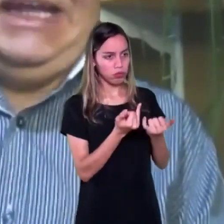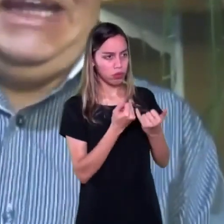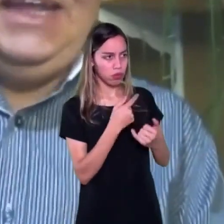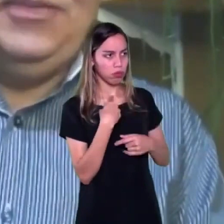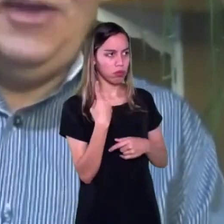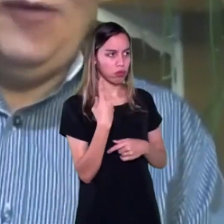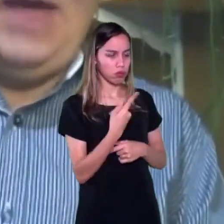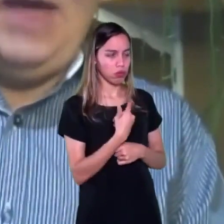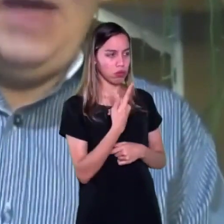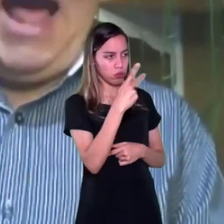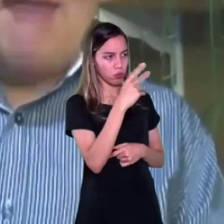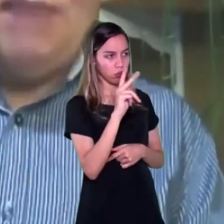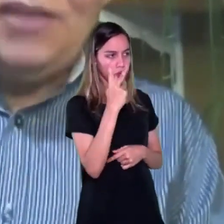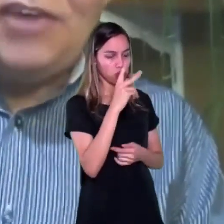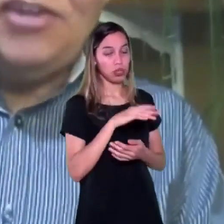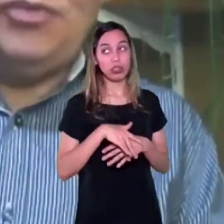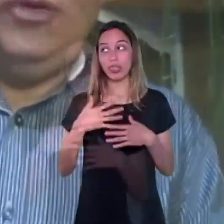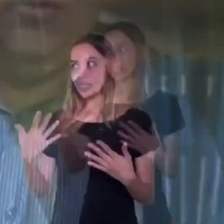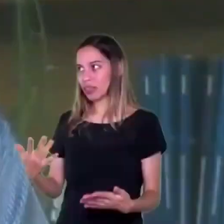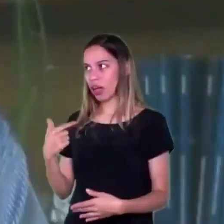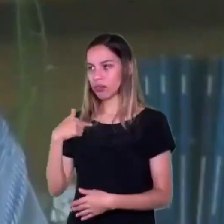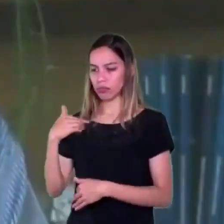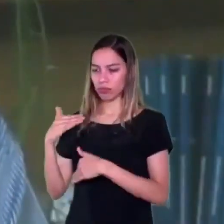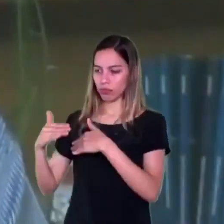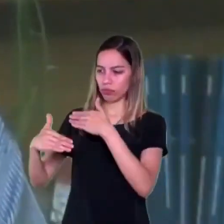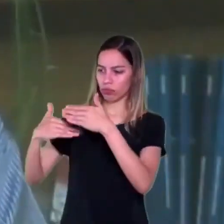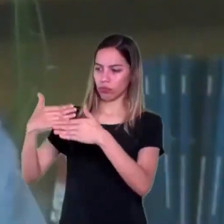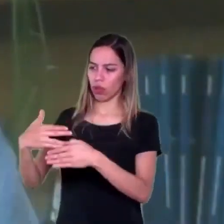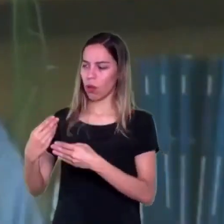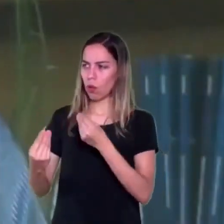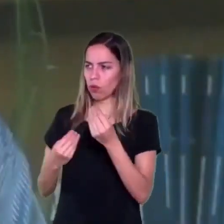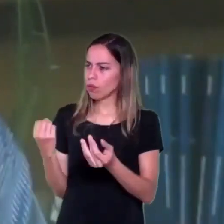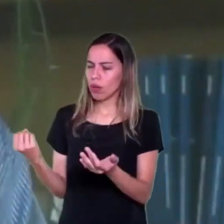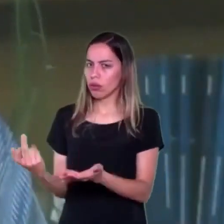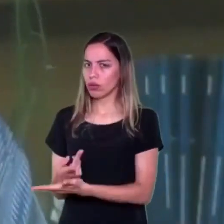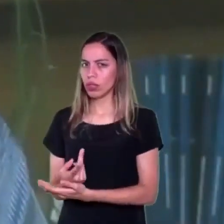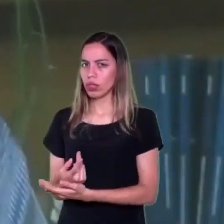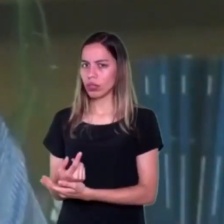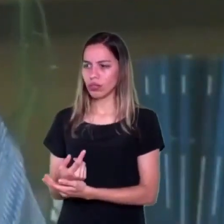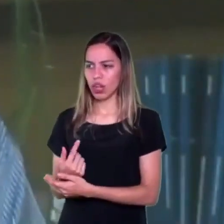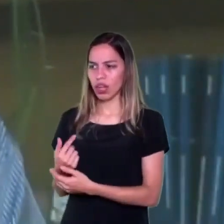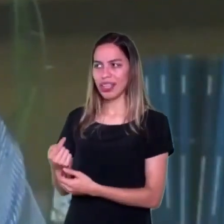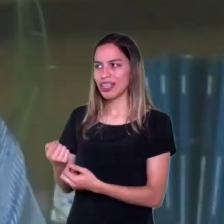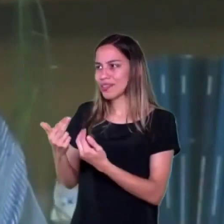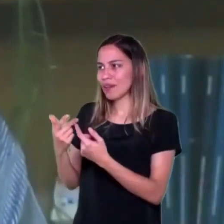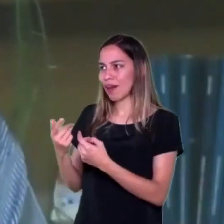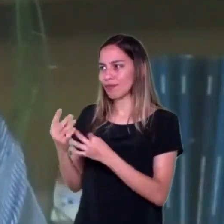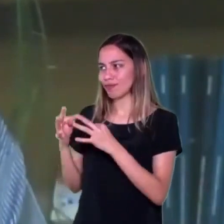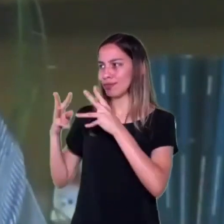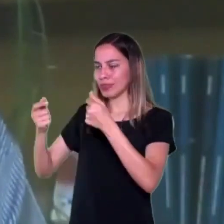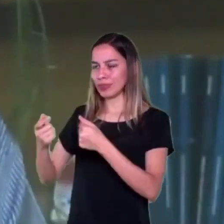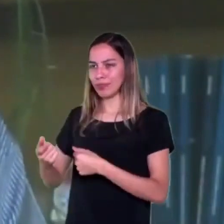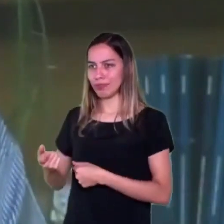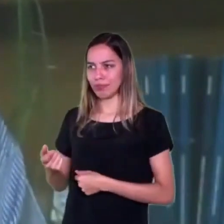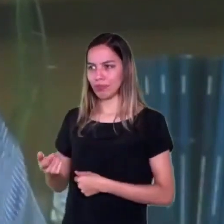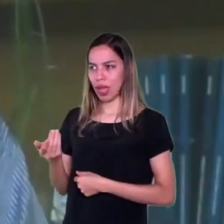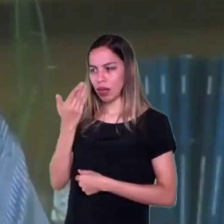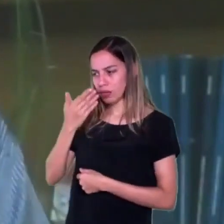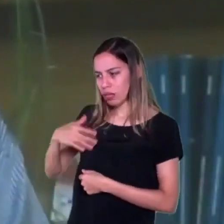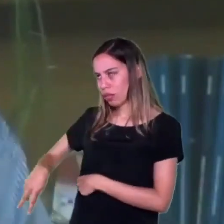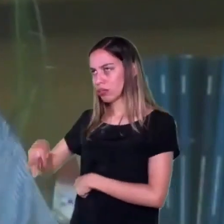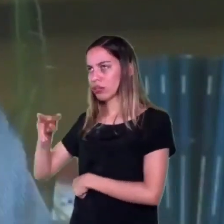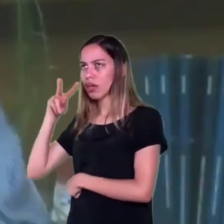no teatro. Então, a minha trajetória começou como quase que todo mundo, criança, vendo aqueles